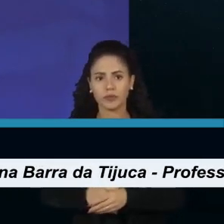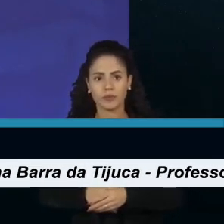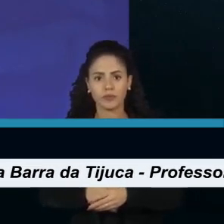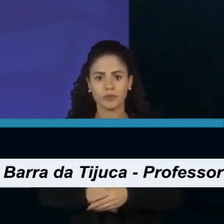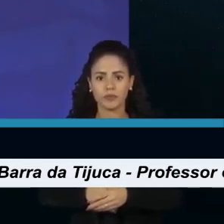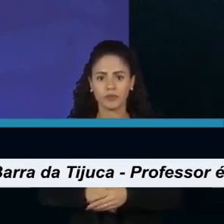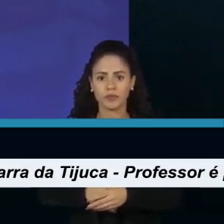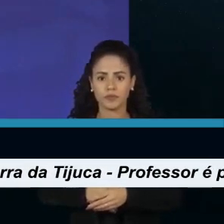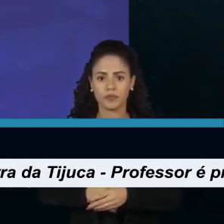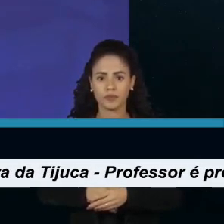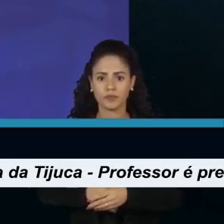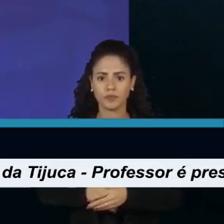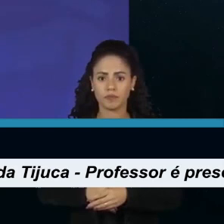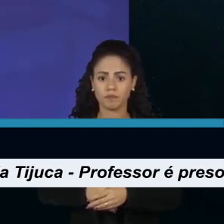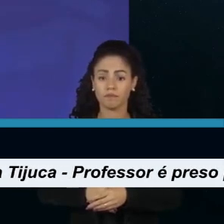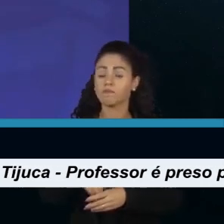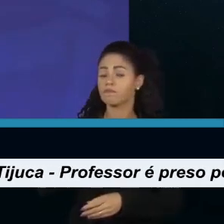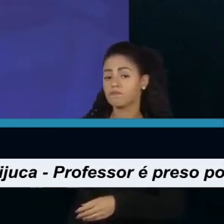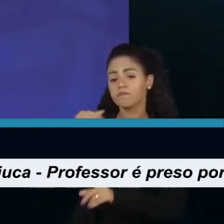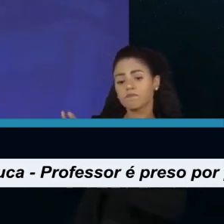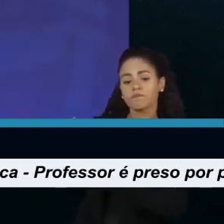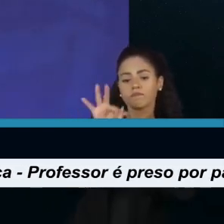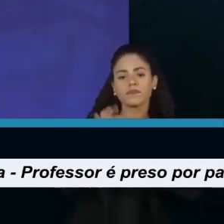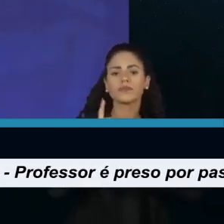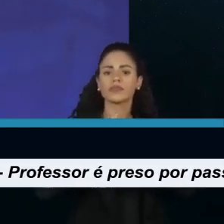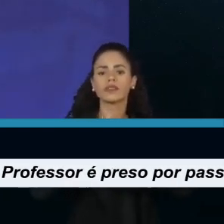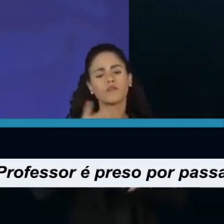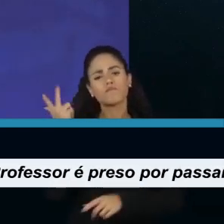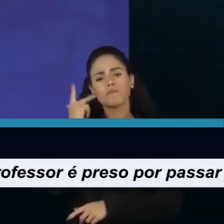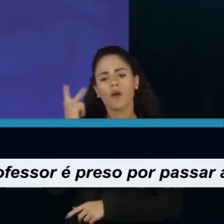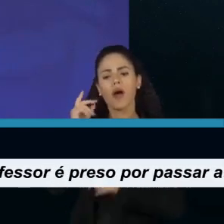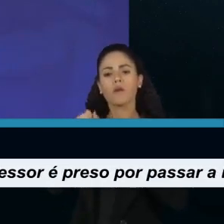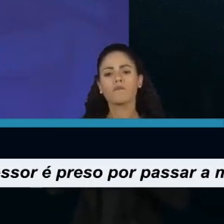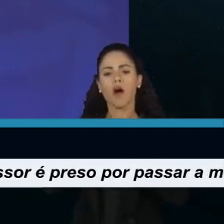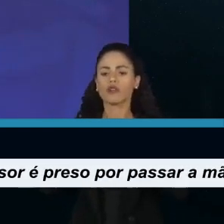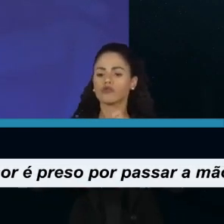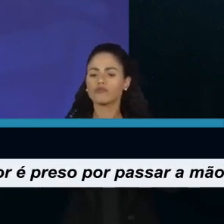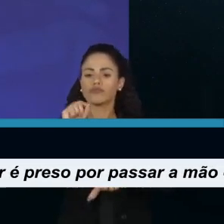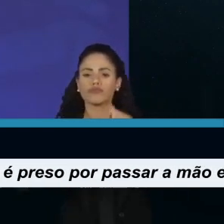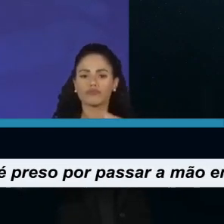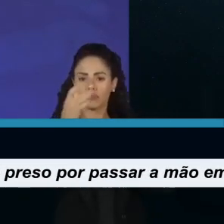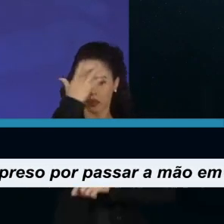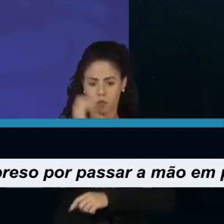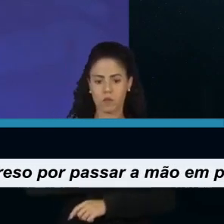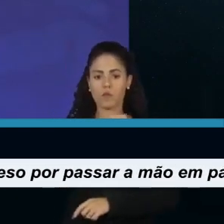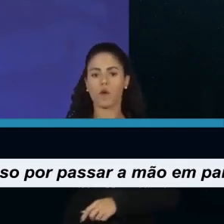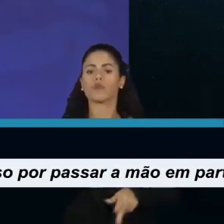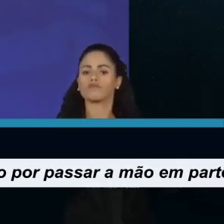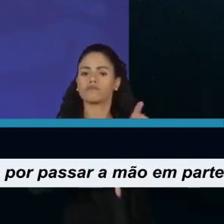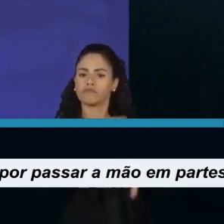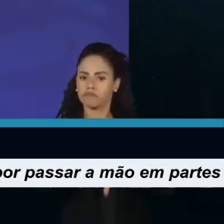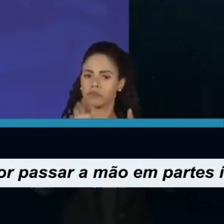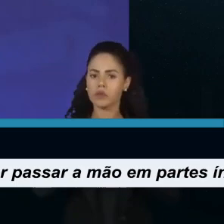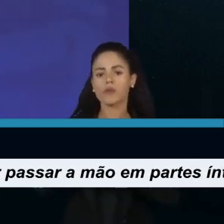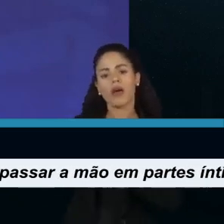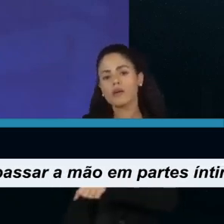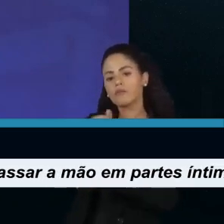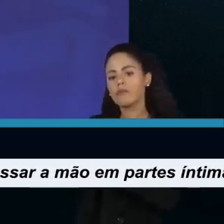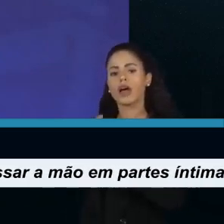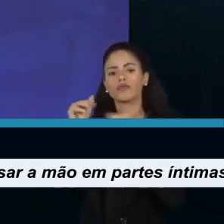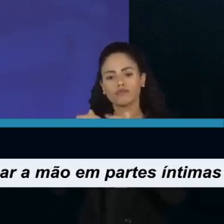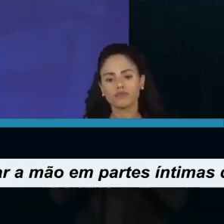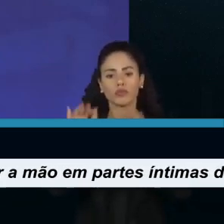às prioridades, elas são naturalmente aquelas expressas pela escolha dos portugueses. Um país mais justo e